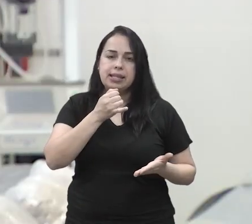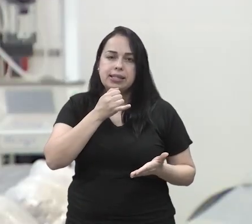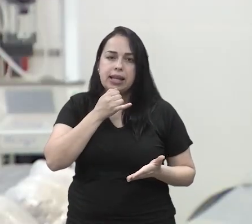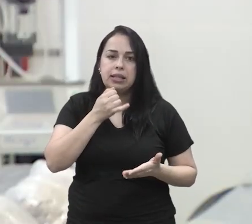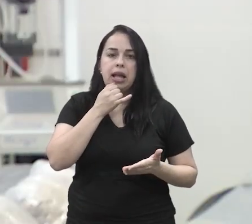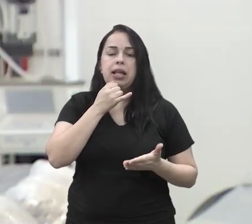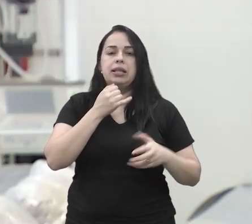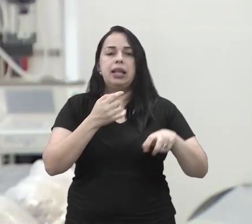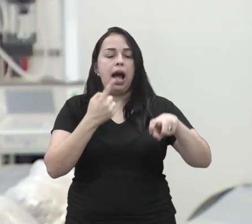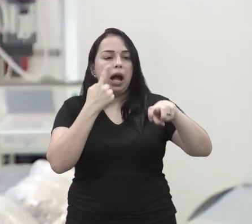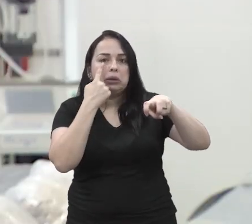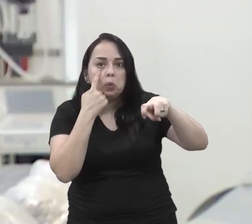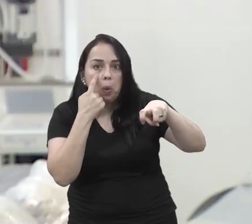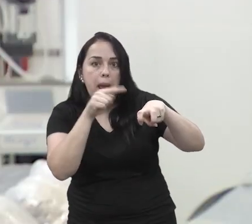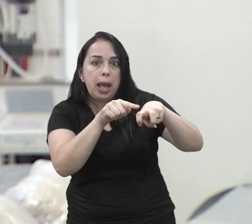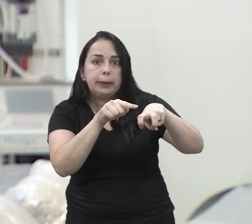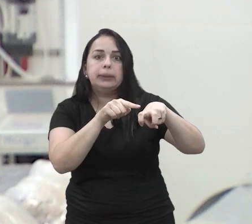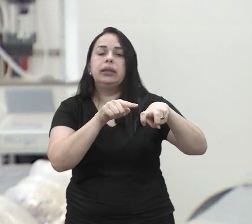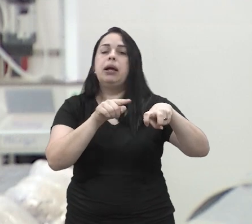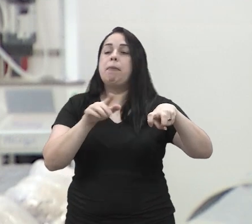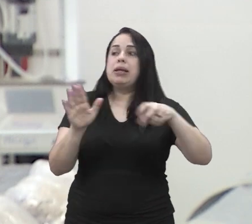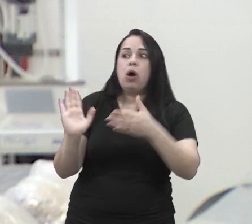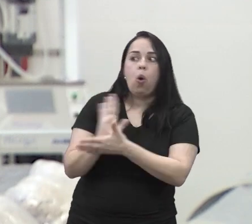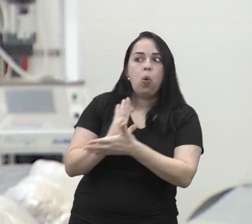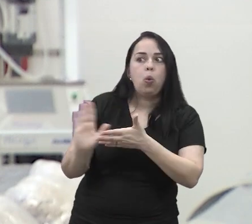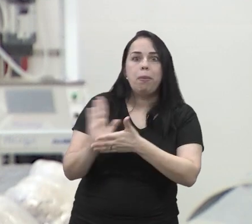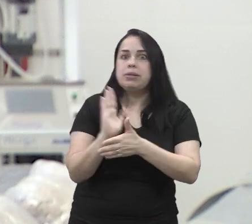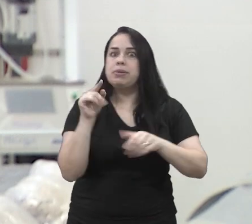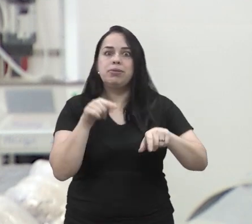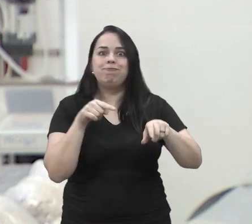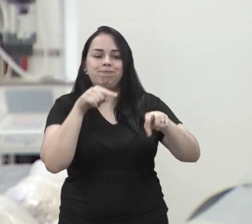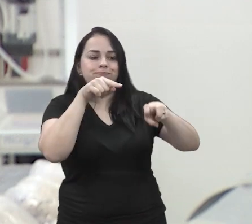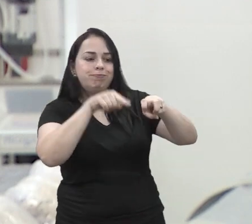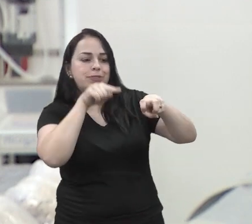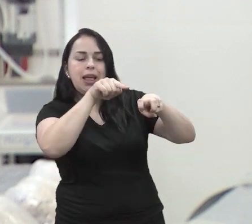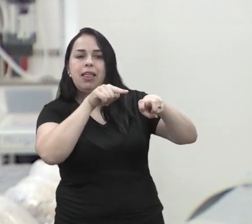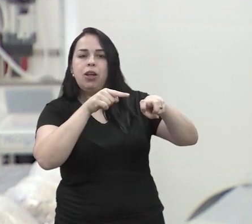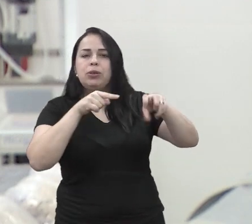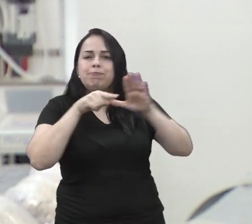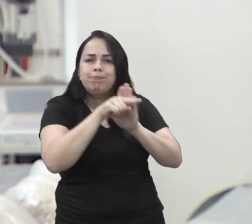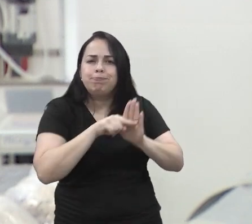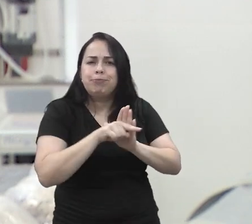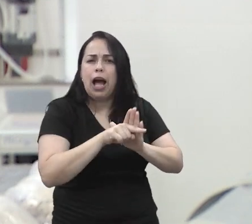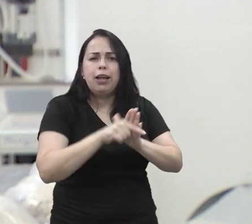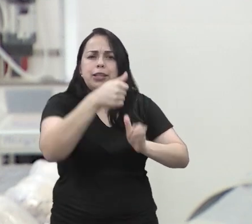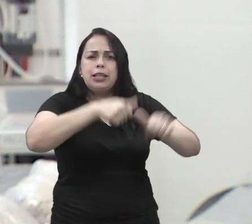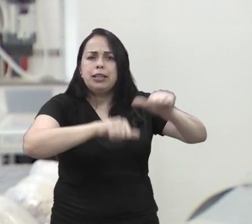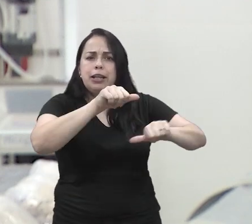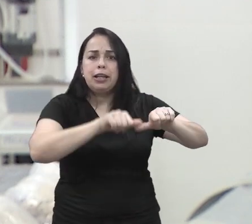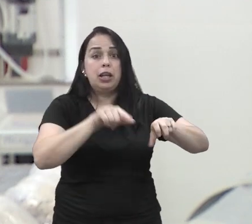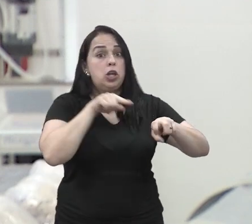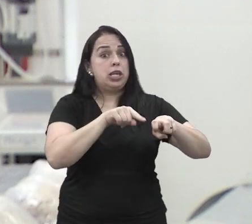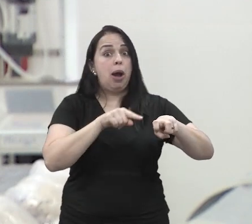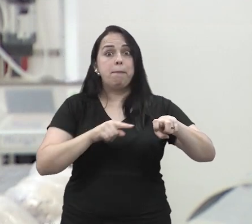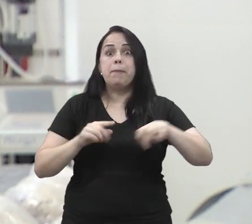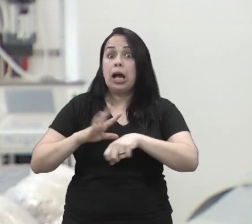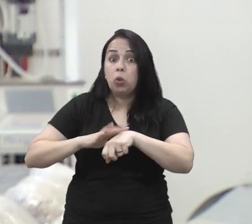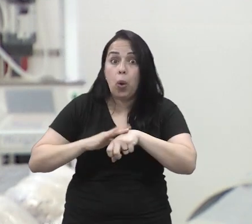obrigatórias, como anemia infecciosa, e muitas pessoas elas negligenciam esses exames. E é uma